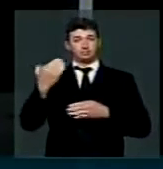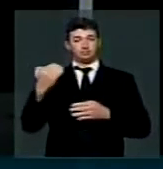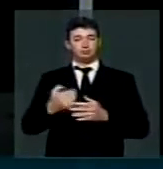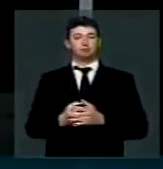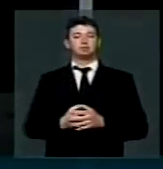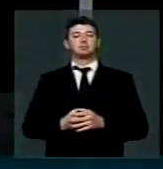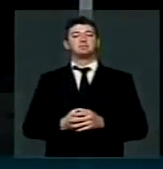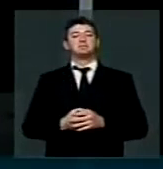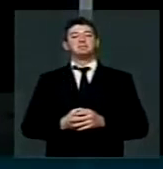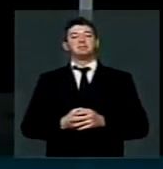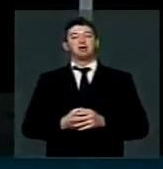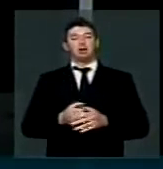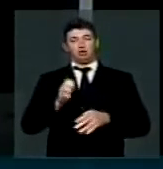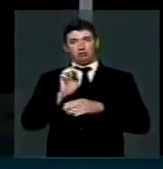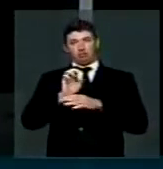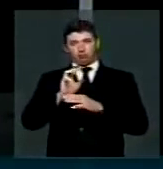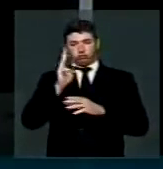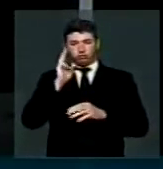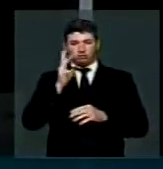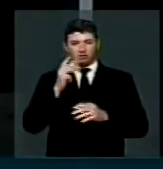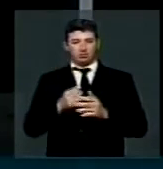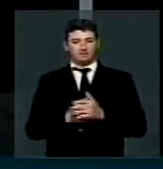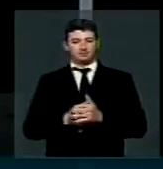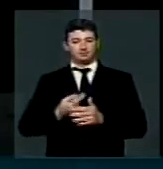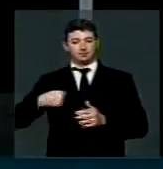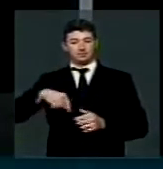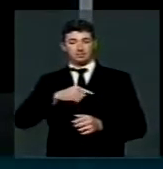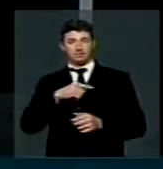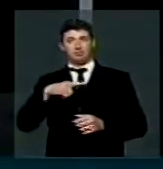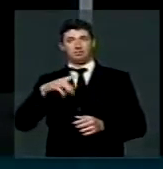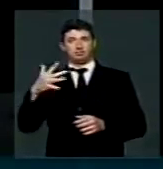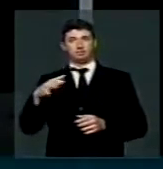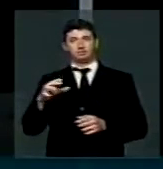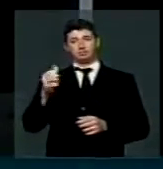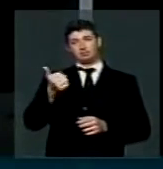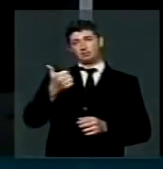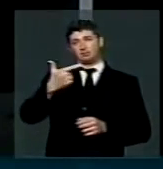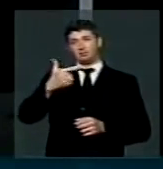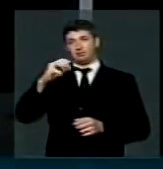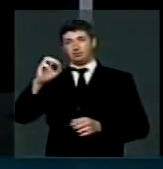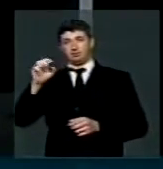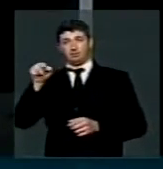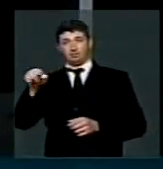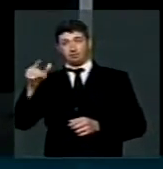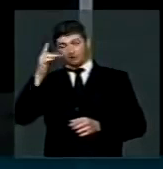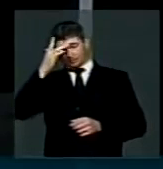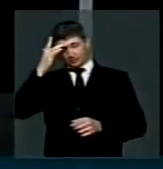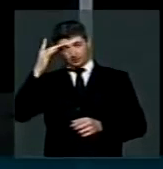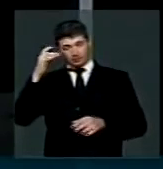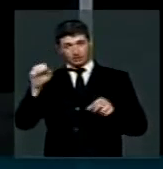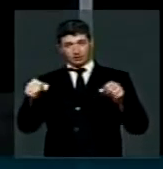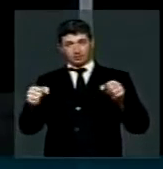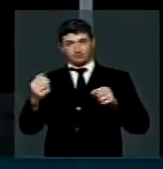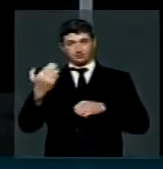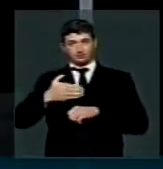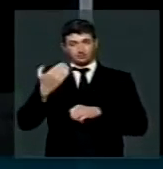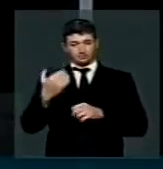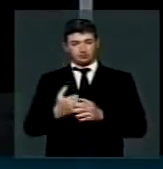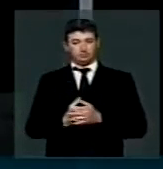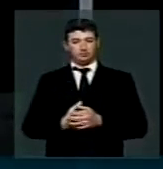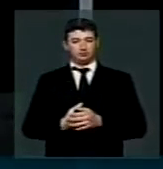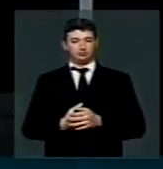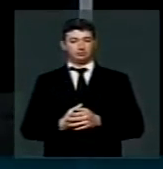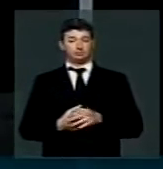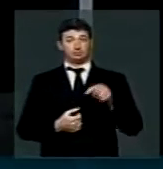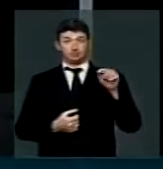mototaxistas. No estado do Maranhão, nós temos cerca de 120 mil mototaxistas.